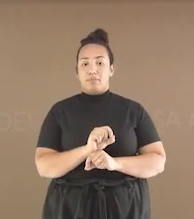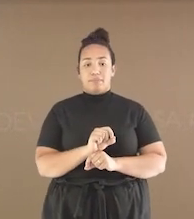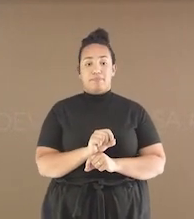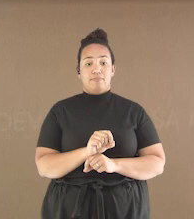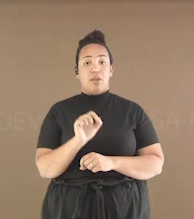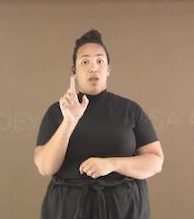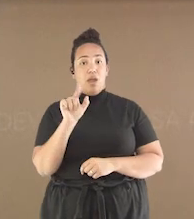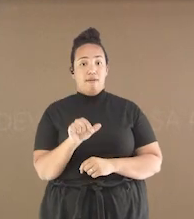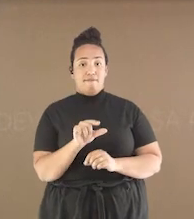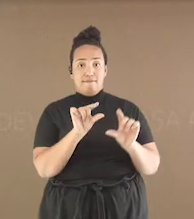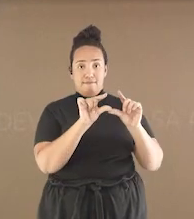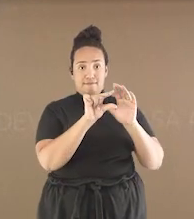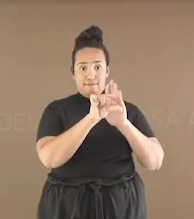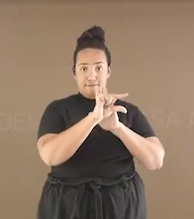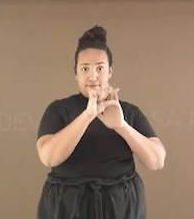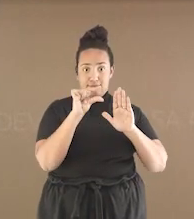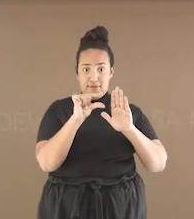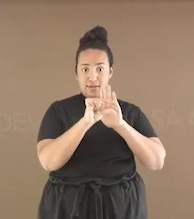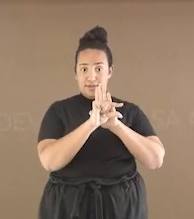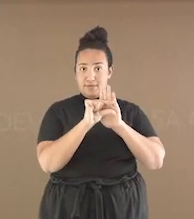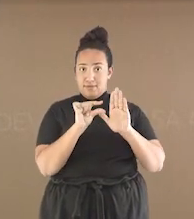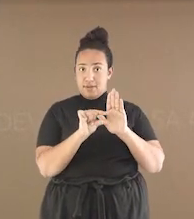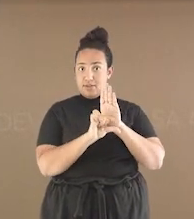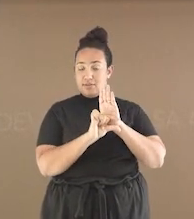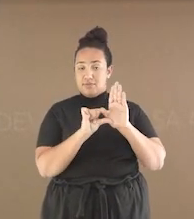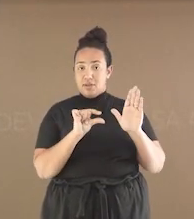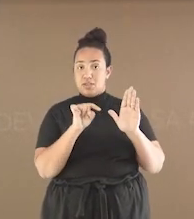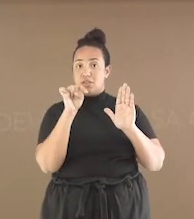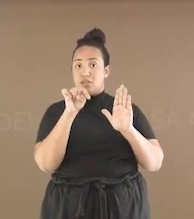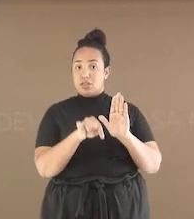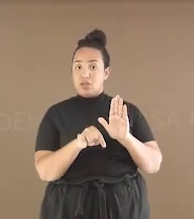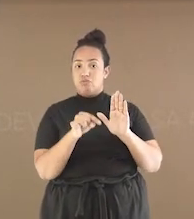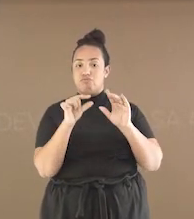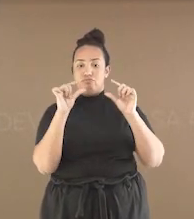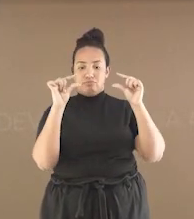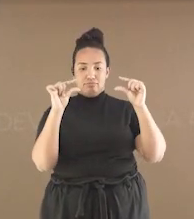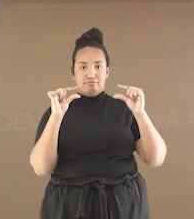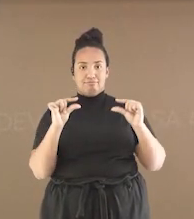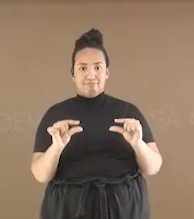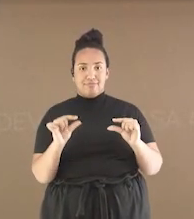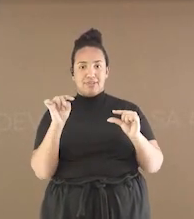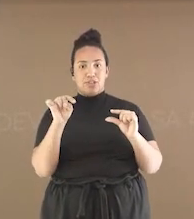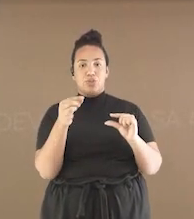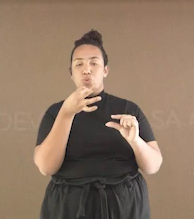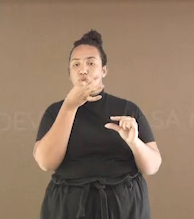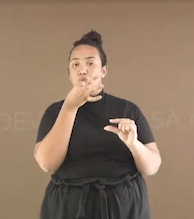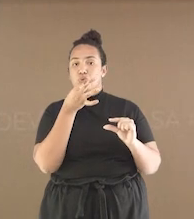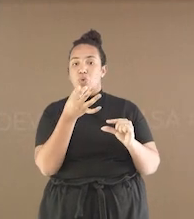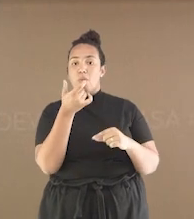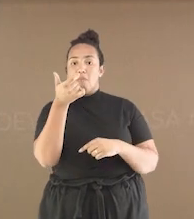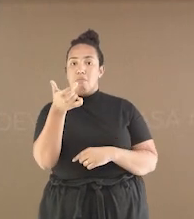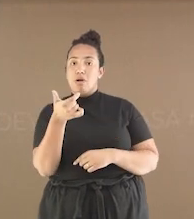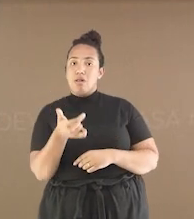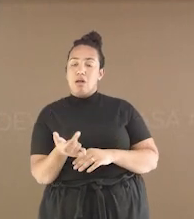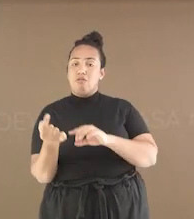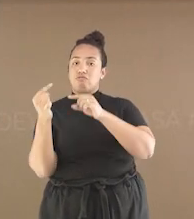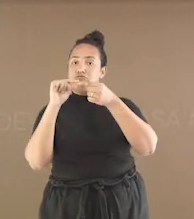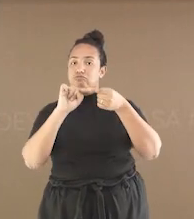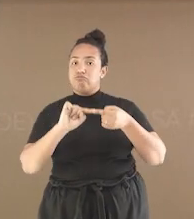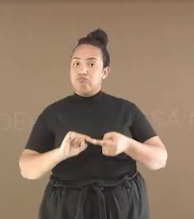verso e outro. É a repetição de sons. São sons que se combinam e tornam o poema